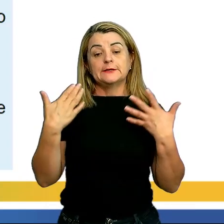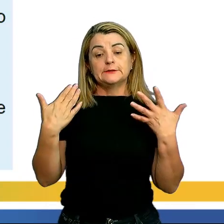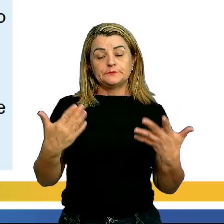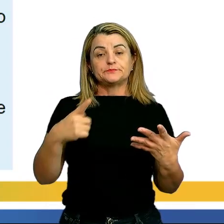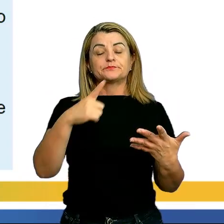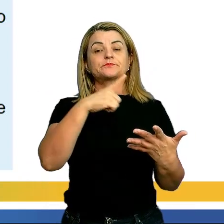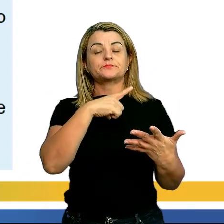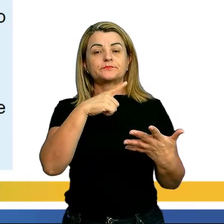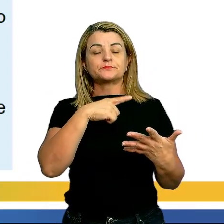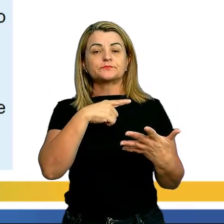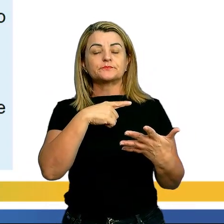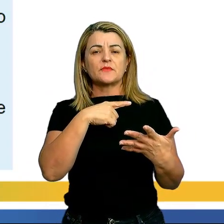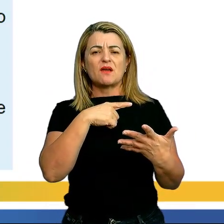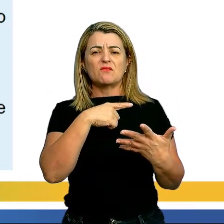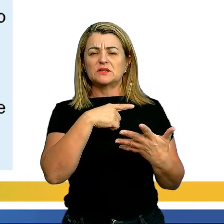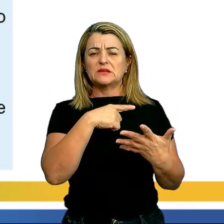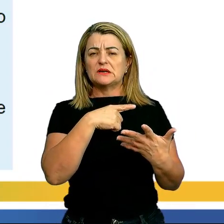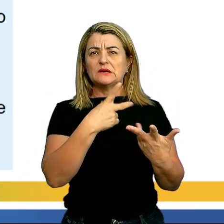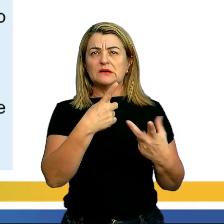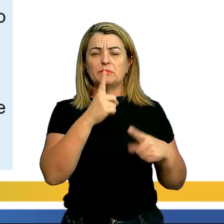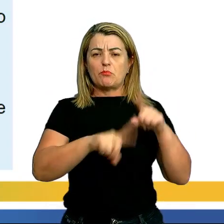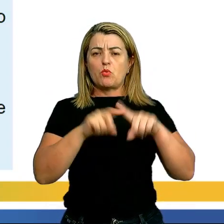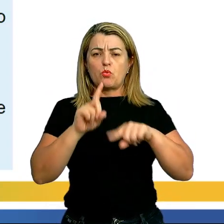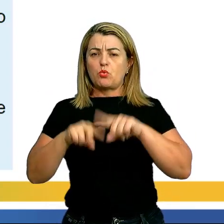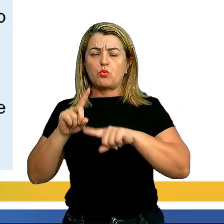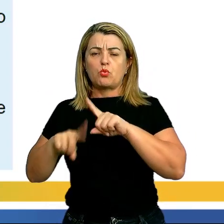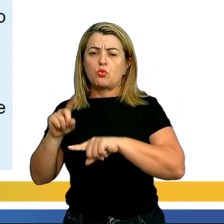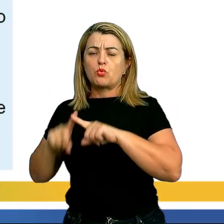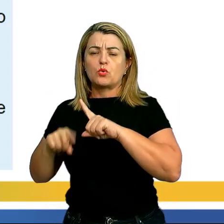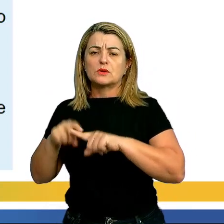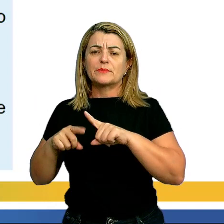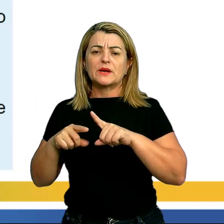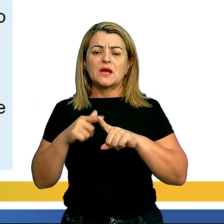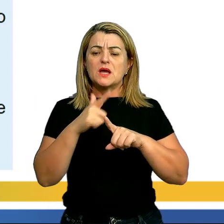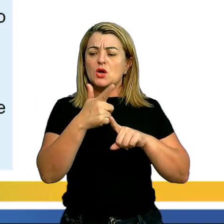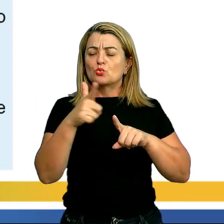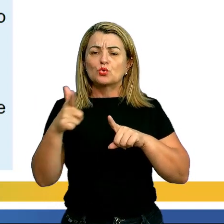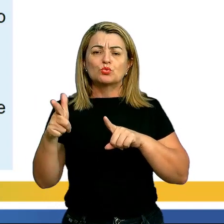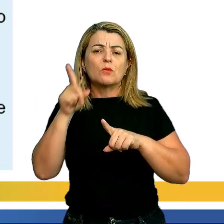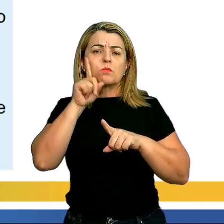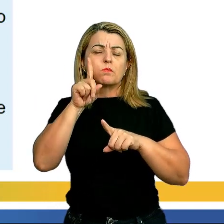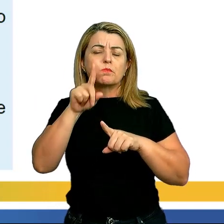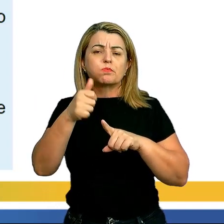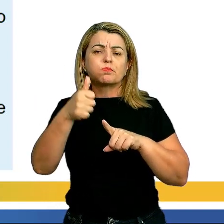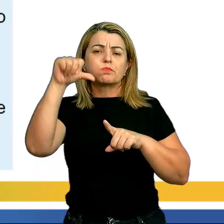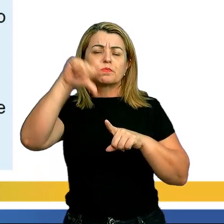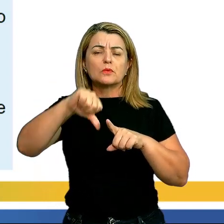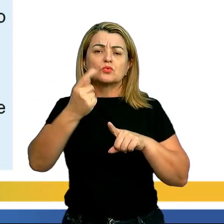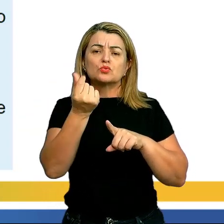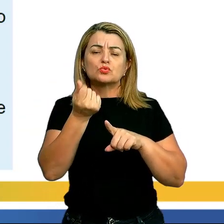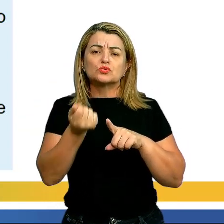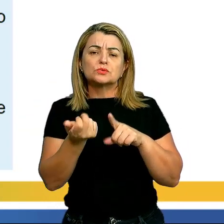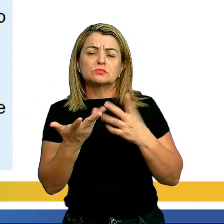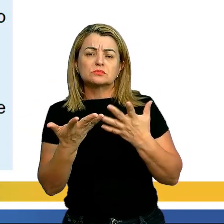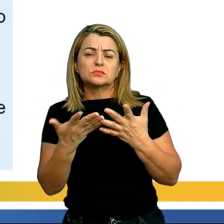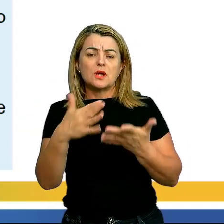lançar um pacote de medidas econômicas e sociais para tirar os Estados Unidos da crise de 29. E esse pacote era o Novo